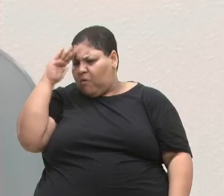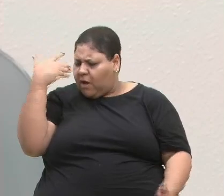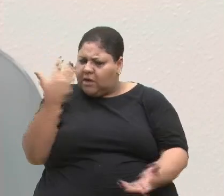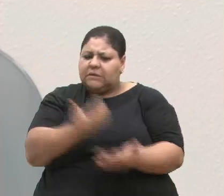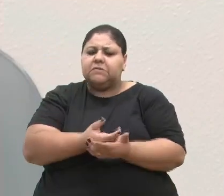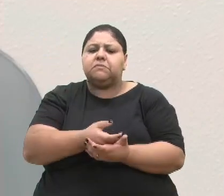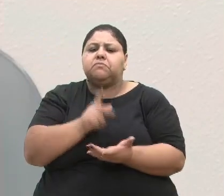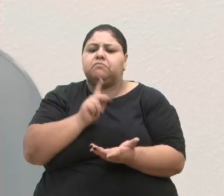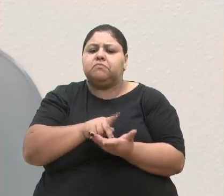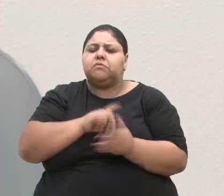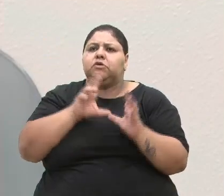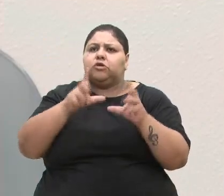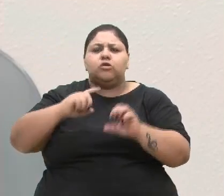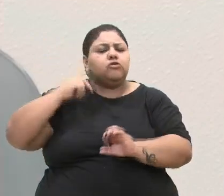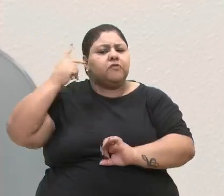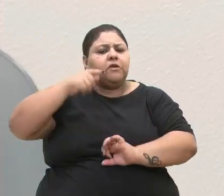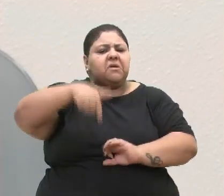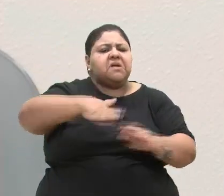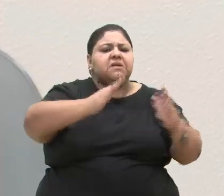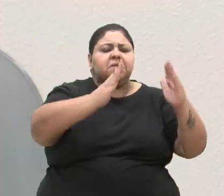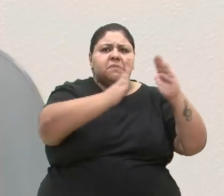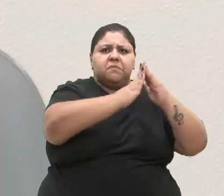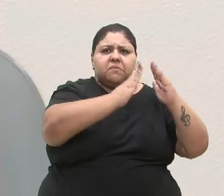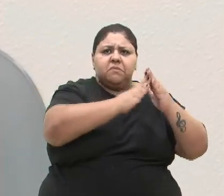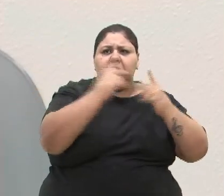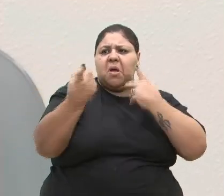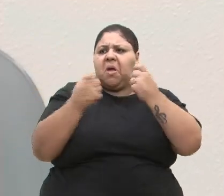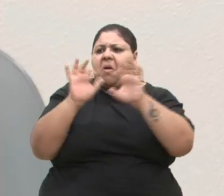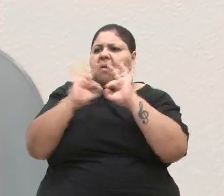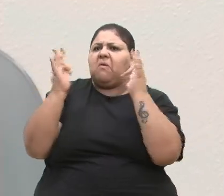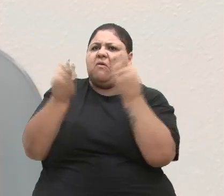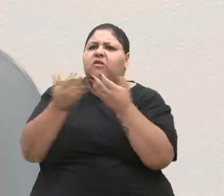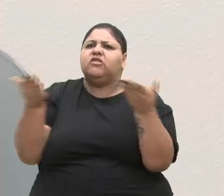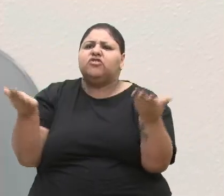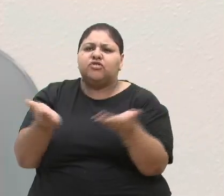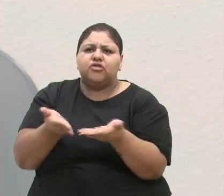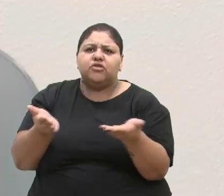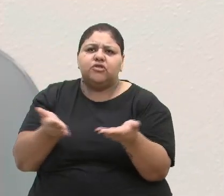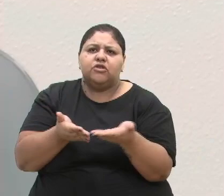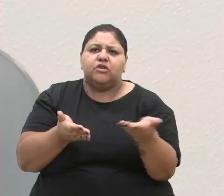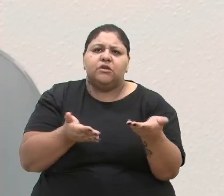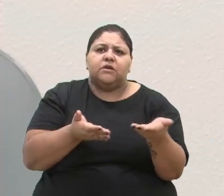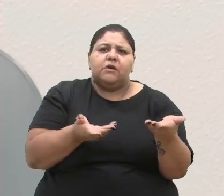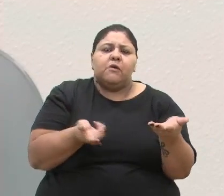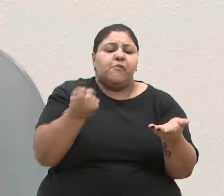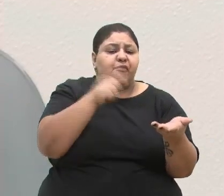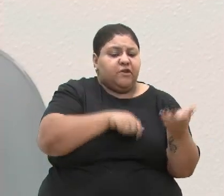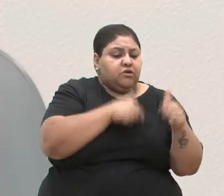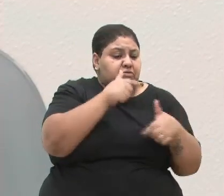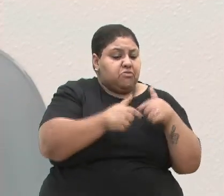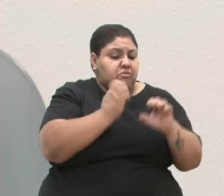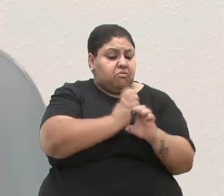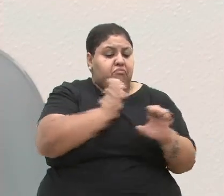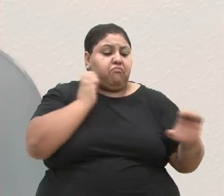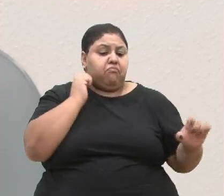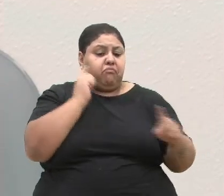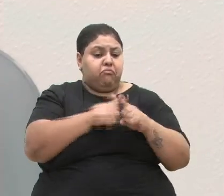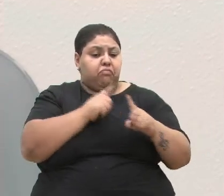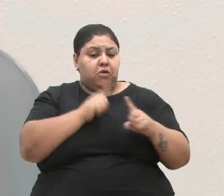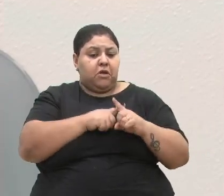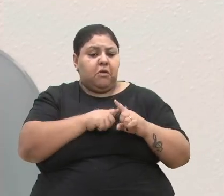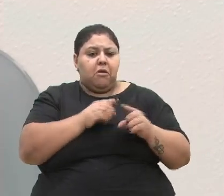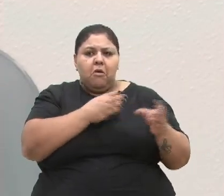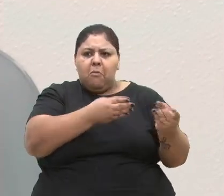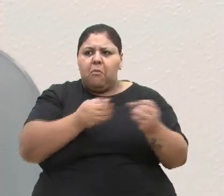que todos os vereadores dessa casa ou algum familiar já precisou dos serviços do Pedro Dalla Santa, porque ele era muito